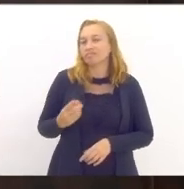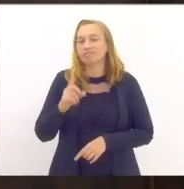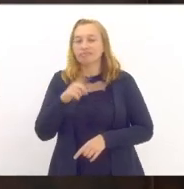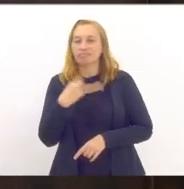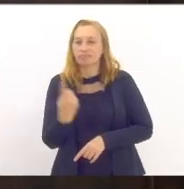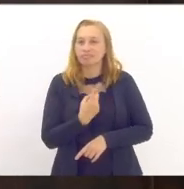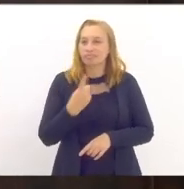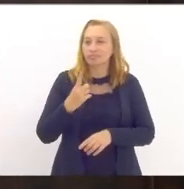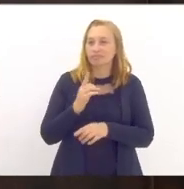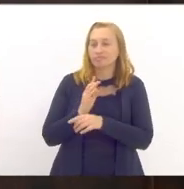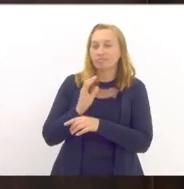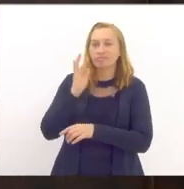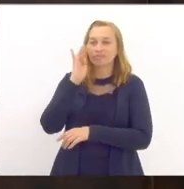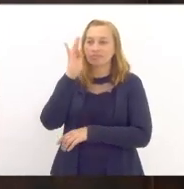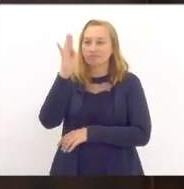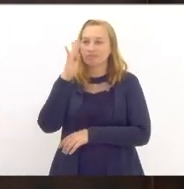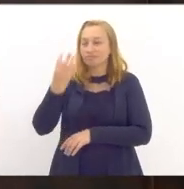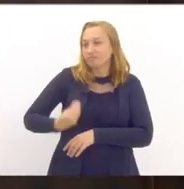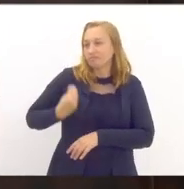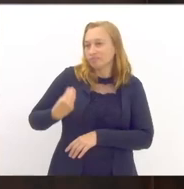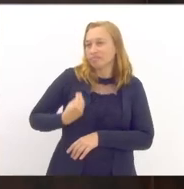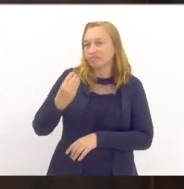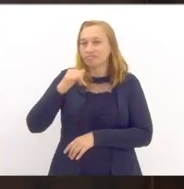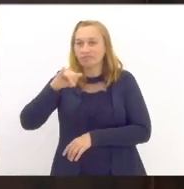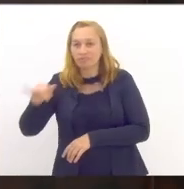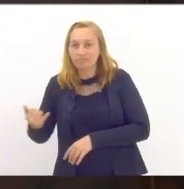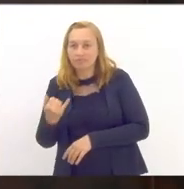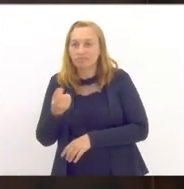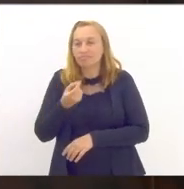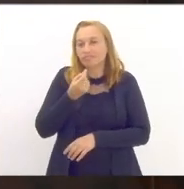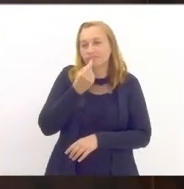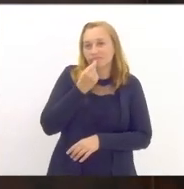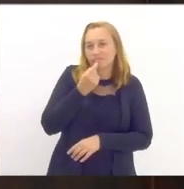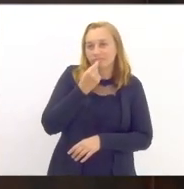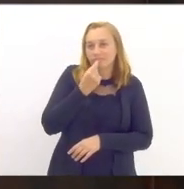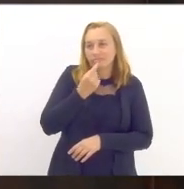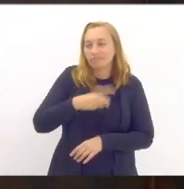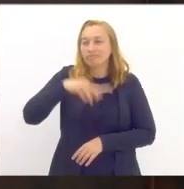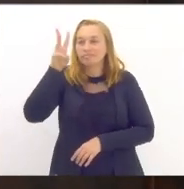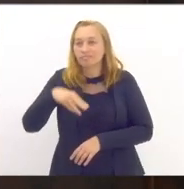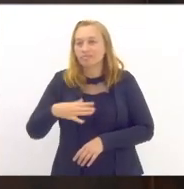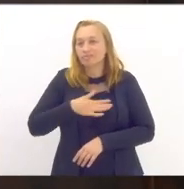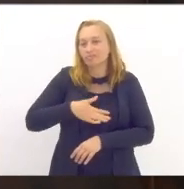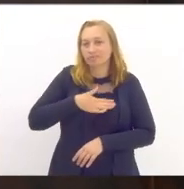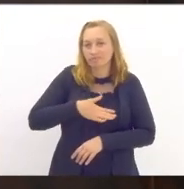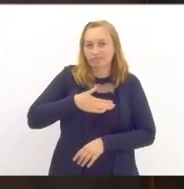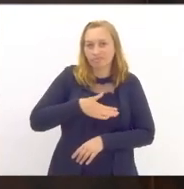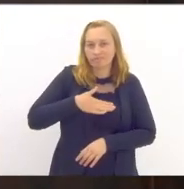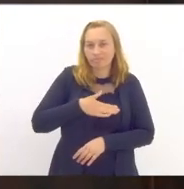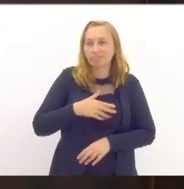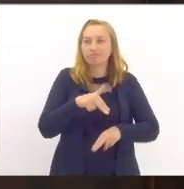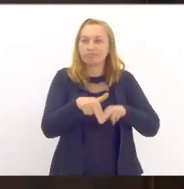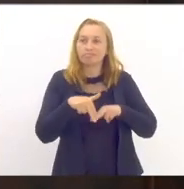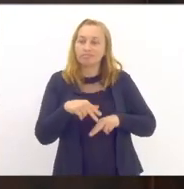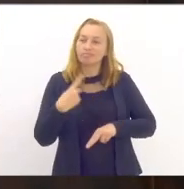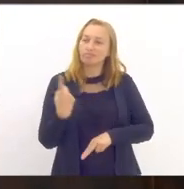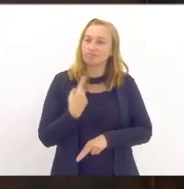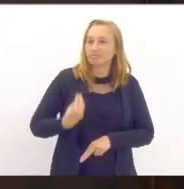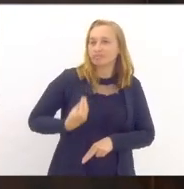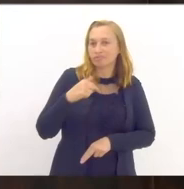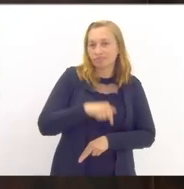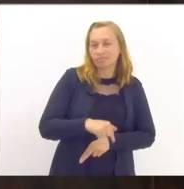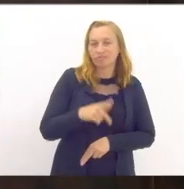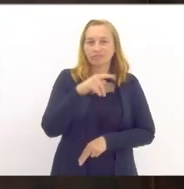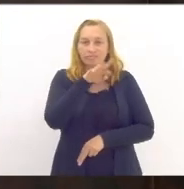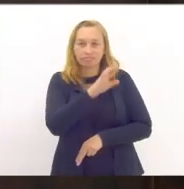nossa filosofia, viver e aproveitar pertinho de quem a gente gosta. E é por isso que nós estamos aqui, Pedro,